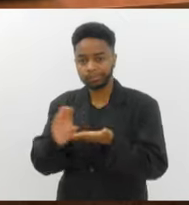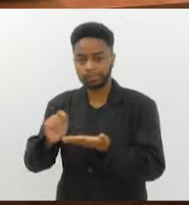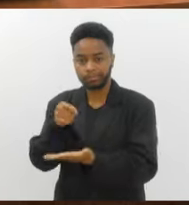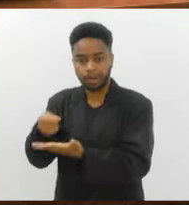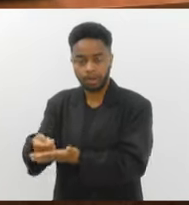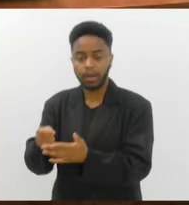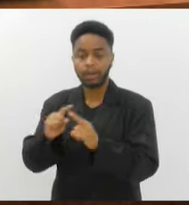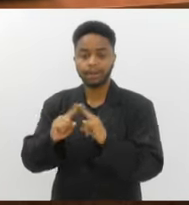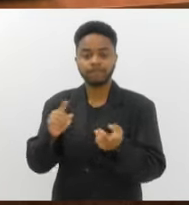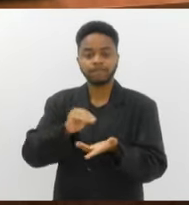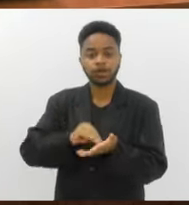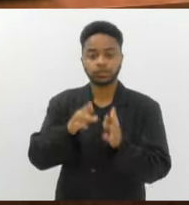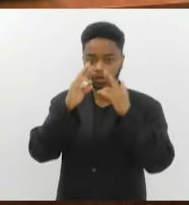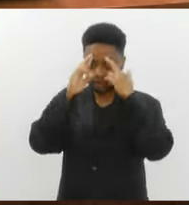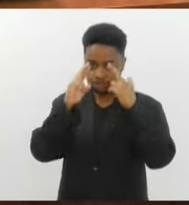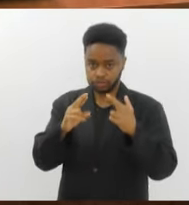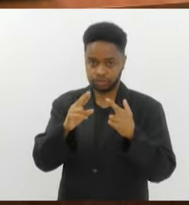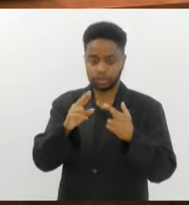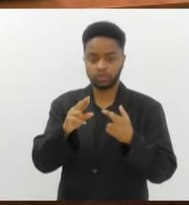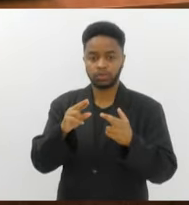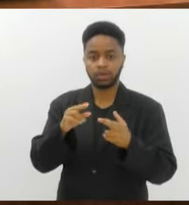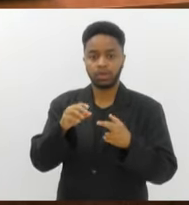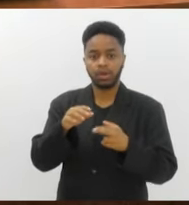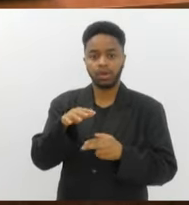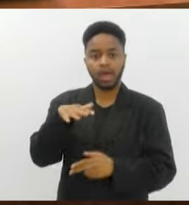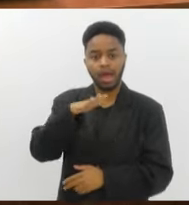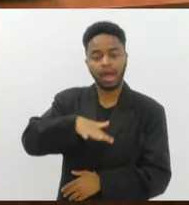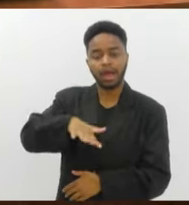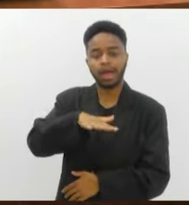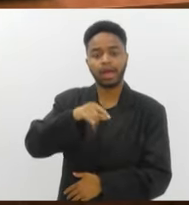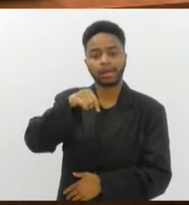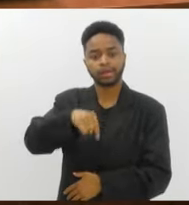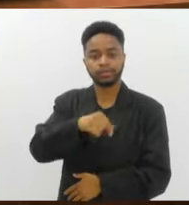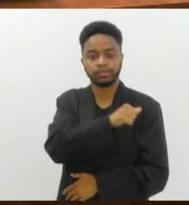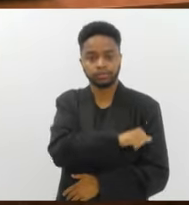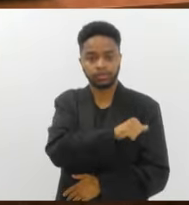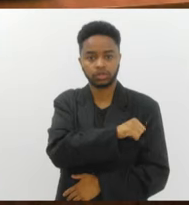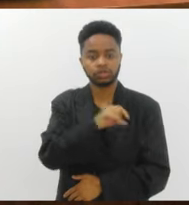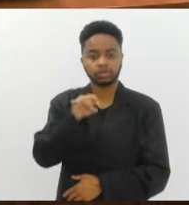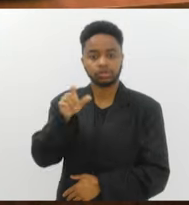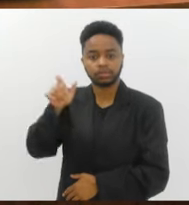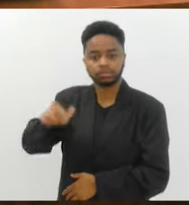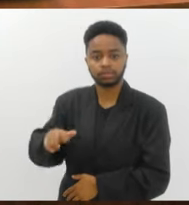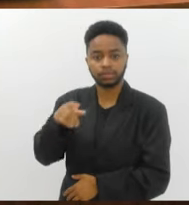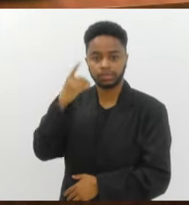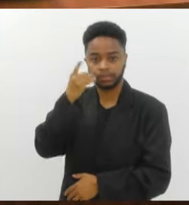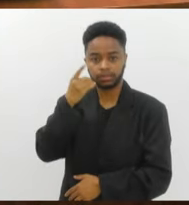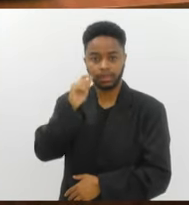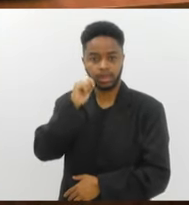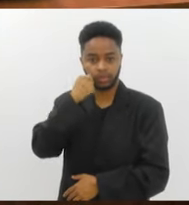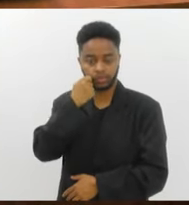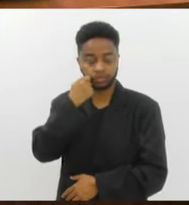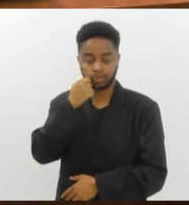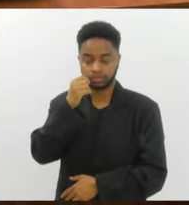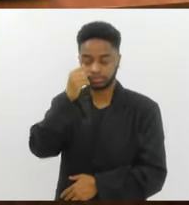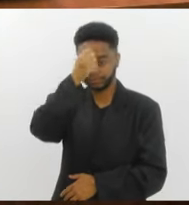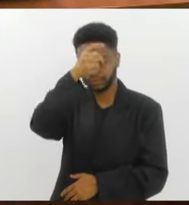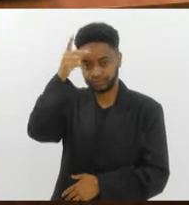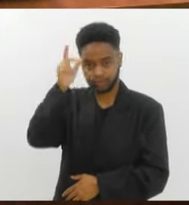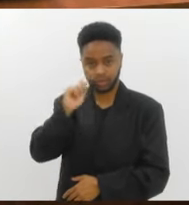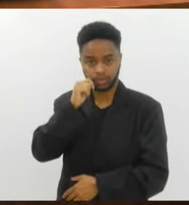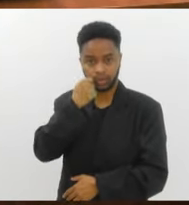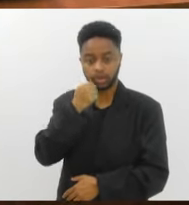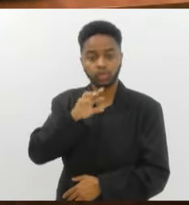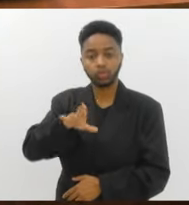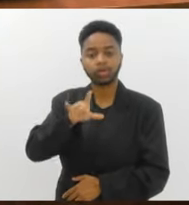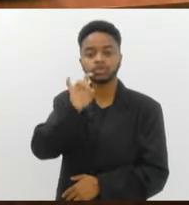o desrespeito com o Parlamento Fluminense por parte do prefeito Eduardo Paes não é apenas no dinheiro que ele, ninguém sabe onde